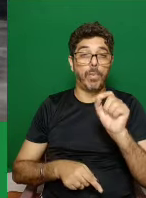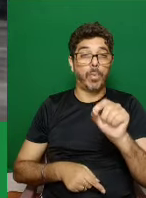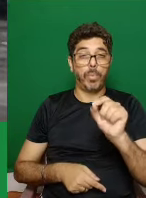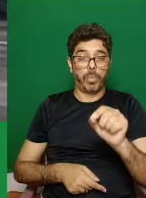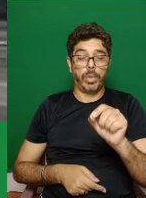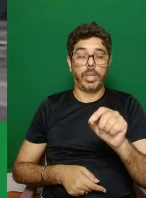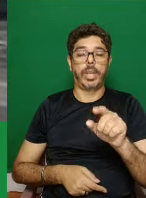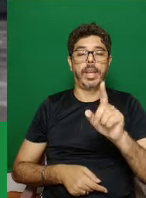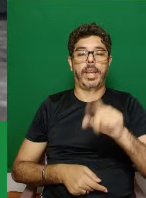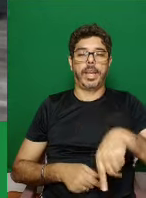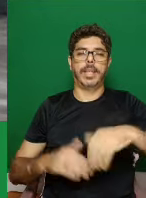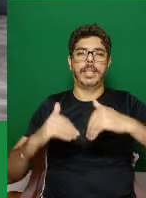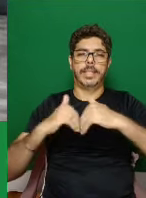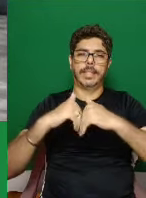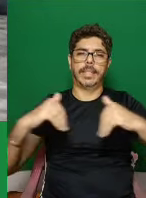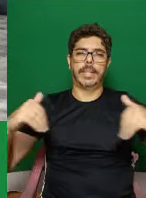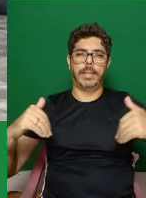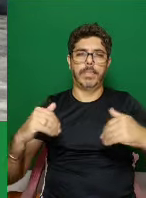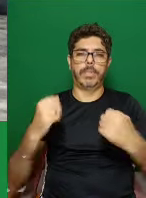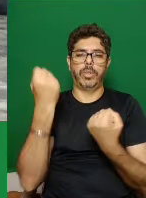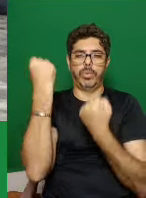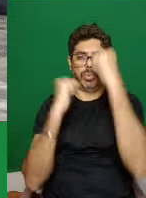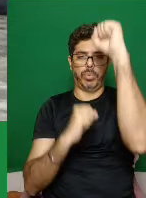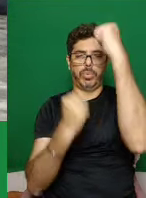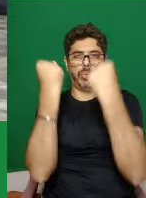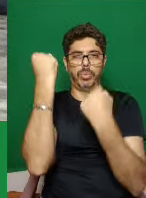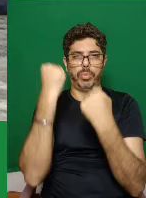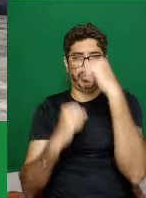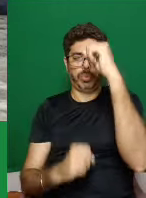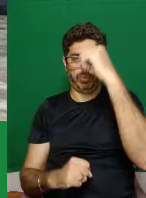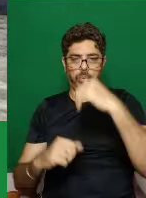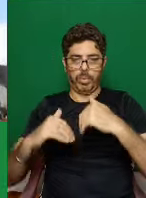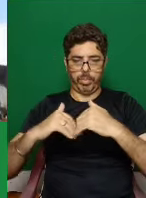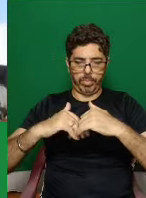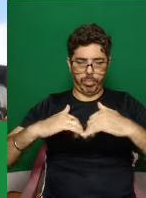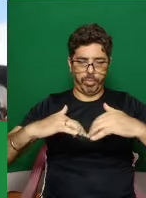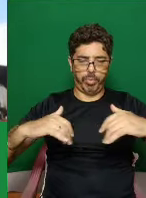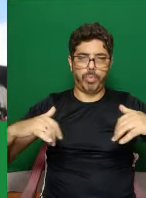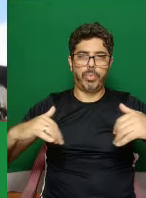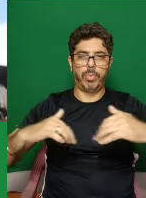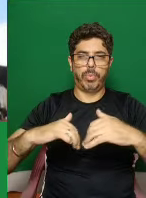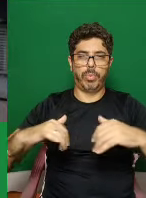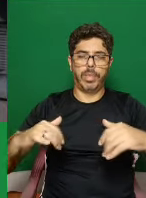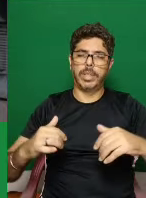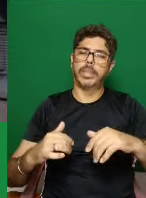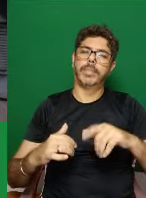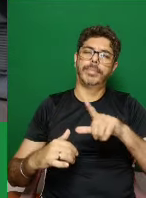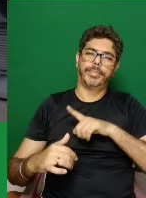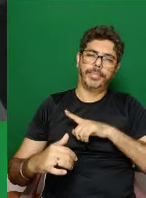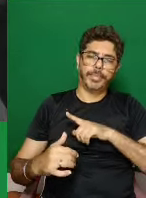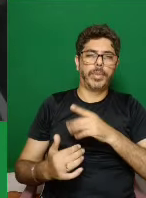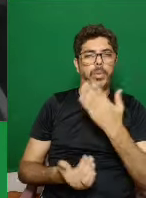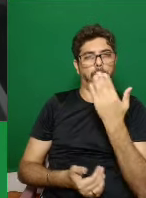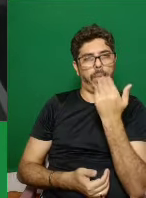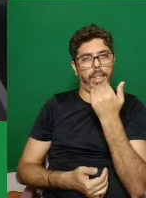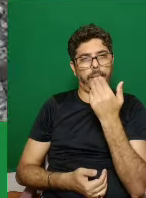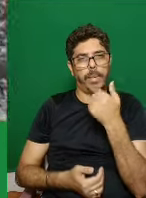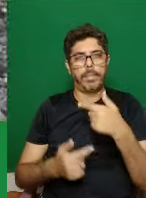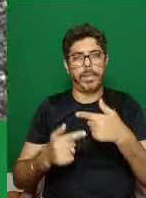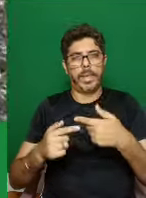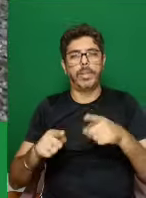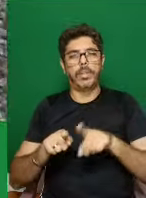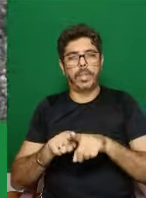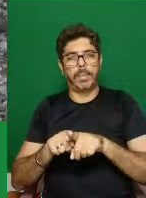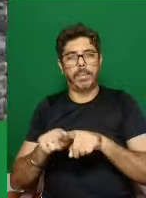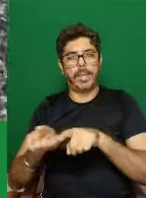Uma aplicação importante da eletrostática é a separação industrial, que é largamente usada em vários processos industriais, em particular nas